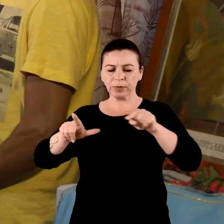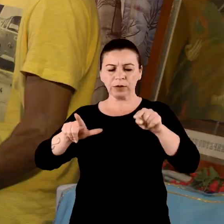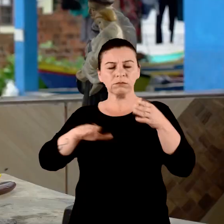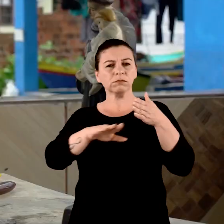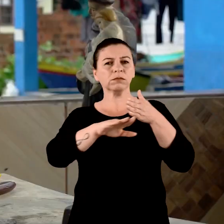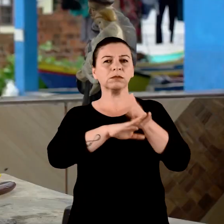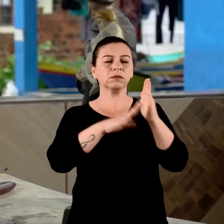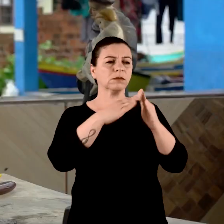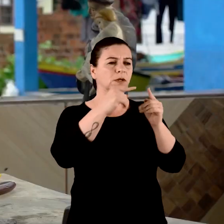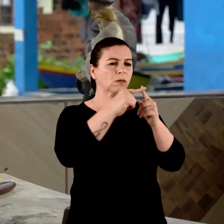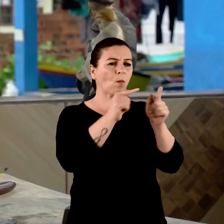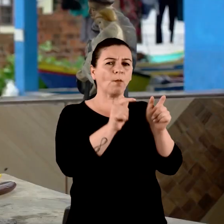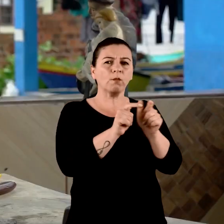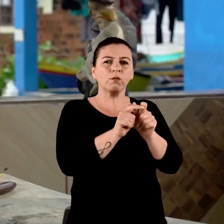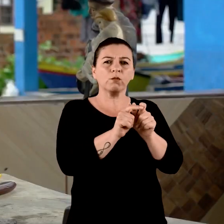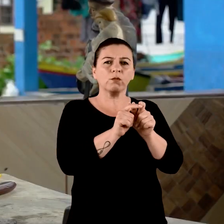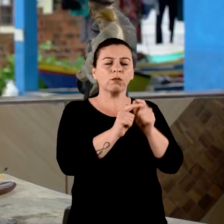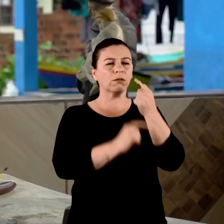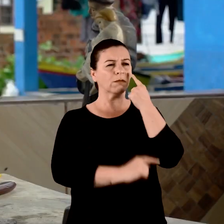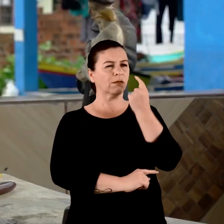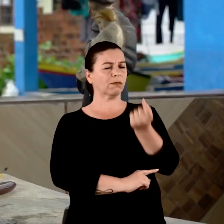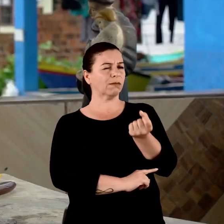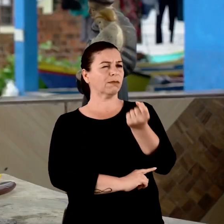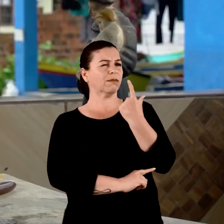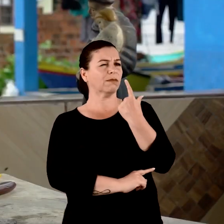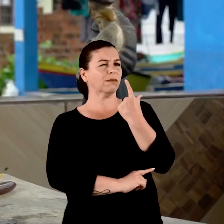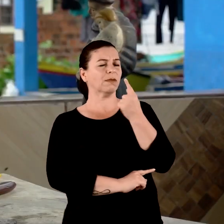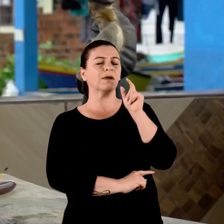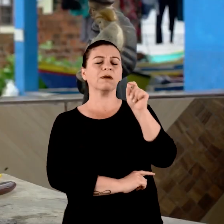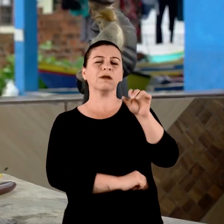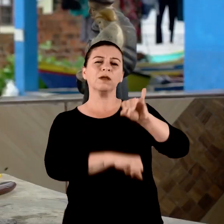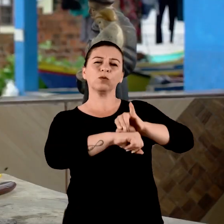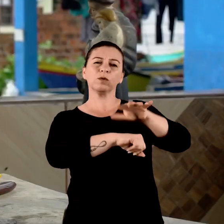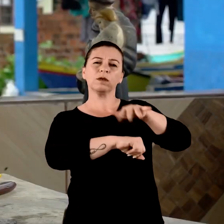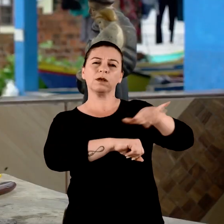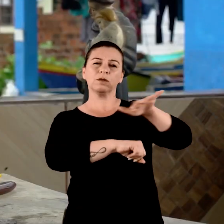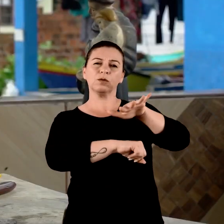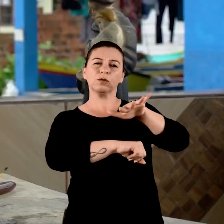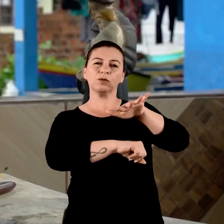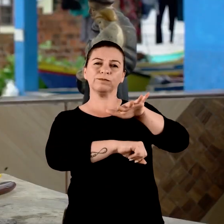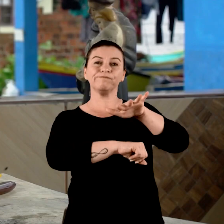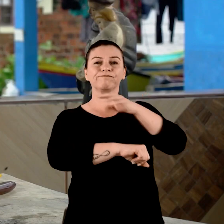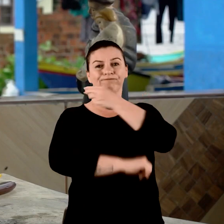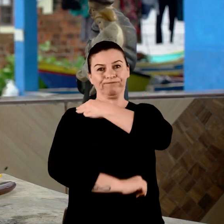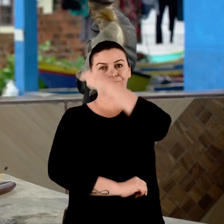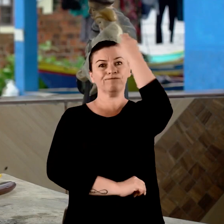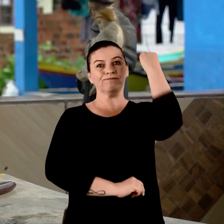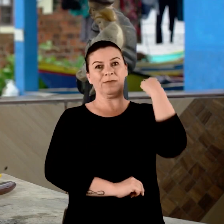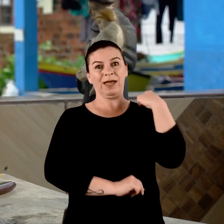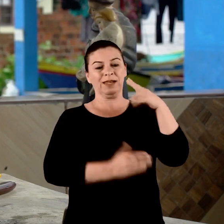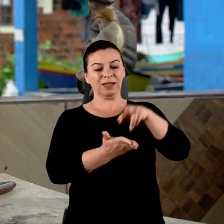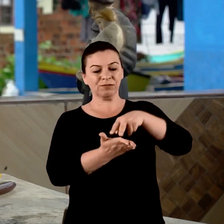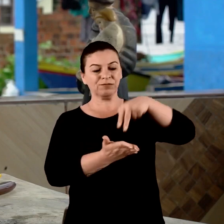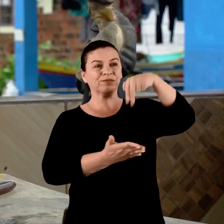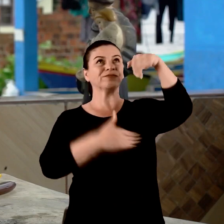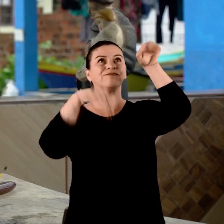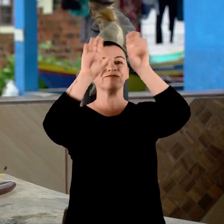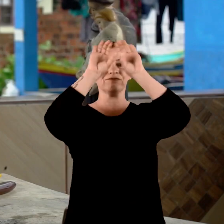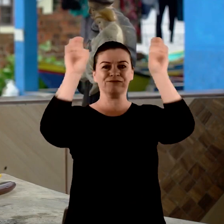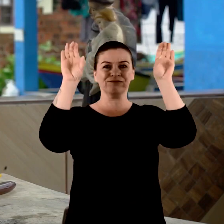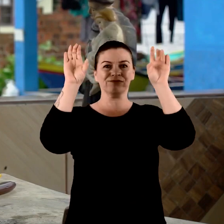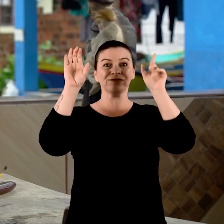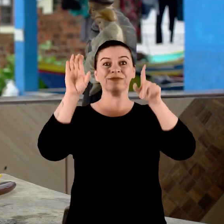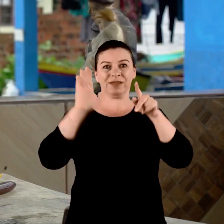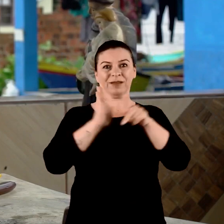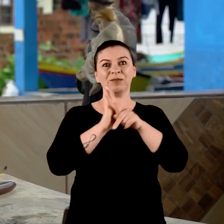de Iguape. Quando entro na capelinha, quem está no centro do altar? Nossa Senhora Assunta ao Céu, que